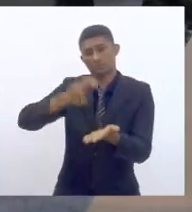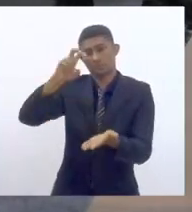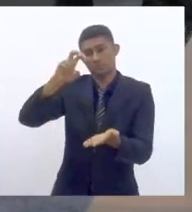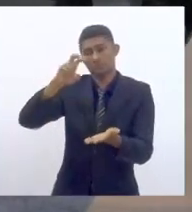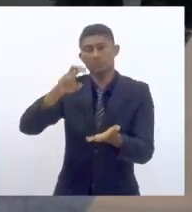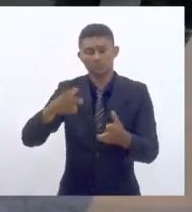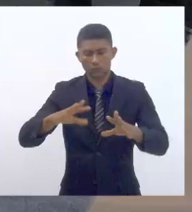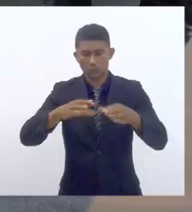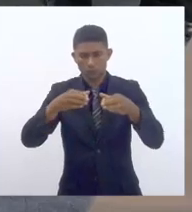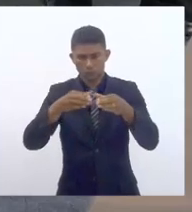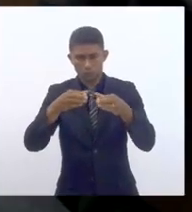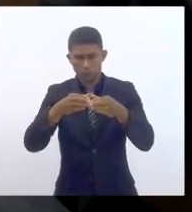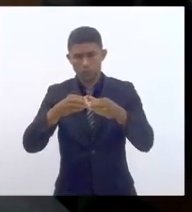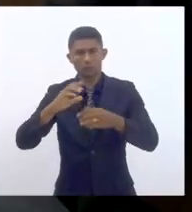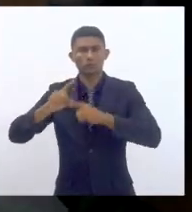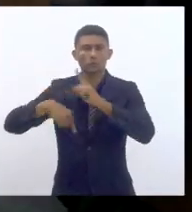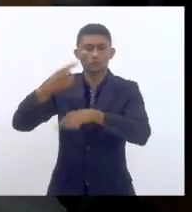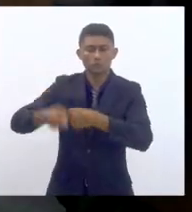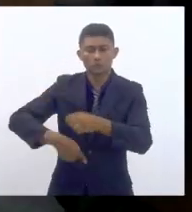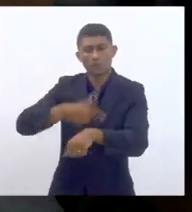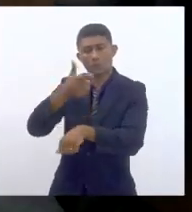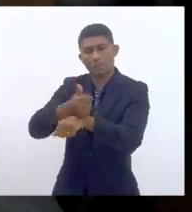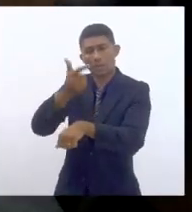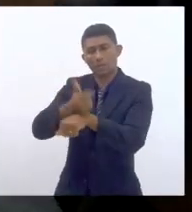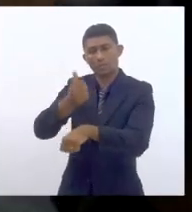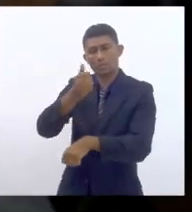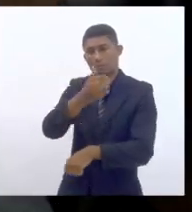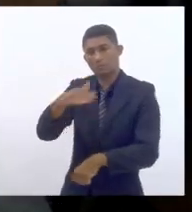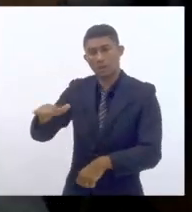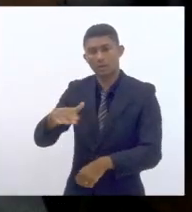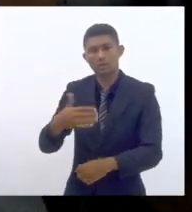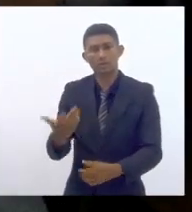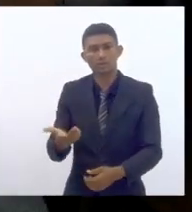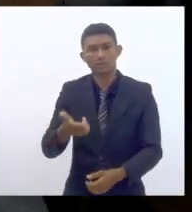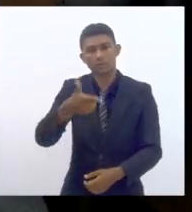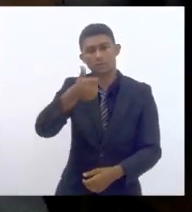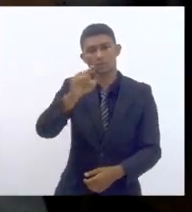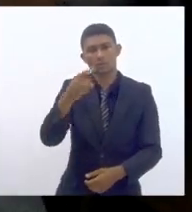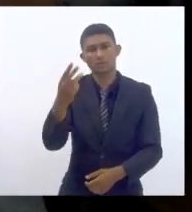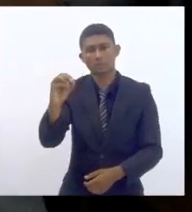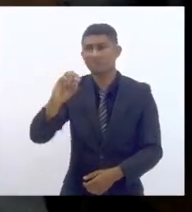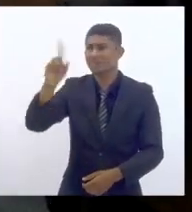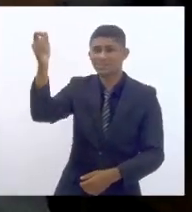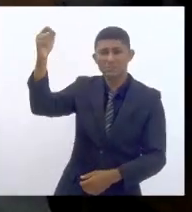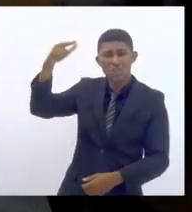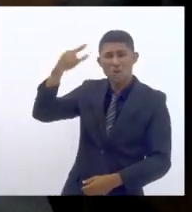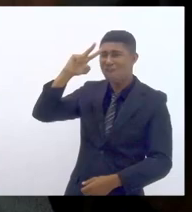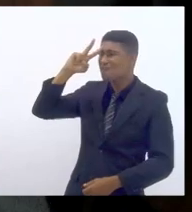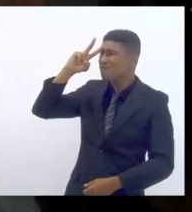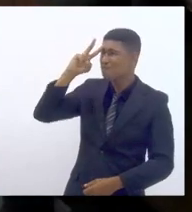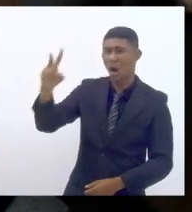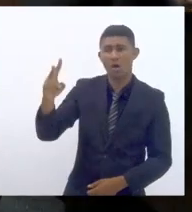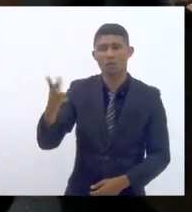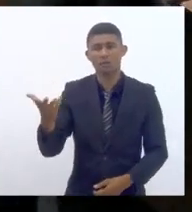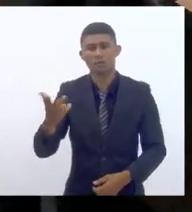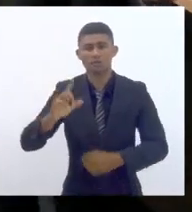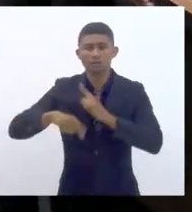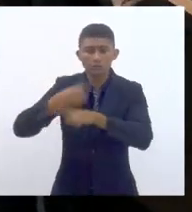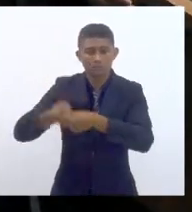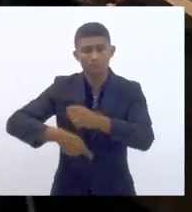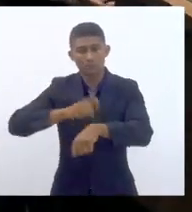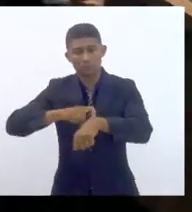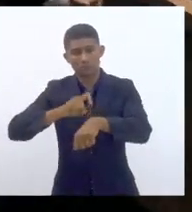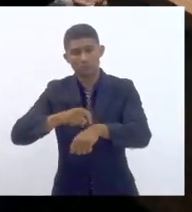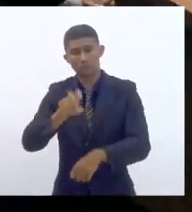grupo está sendo aplicado 12:30, debaixo de um sol quente demais, e outros às 17